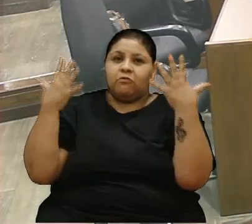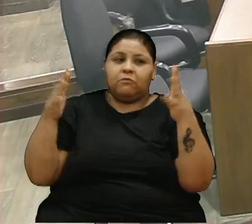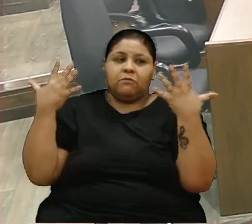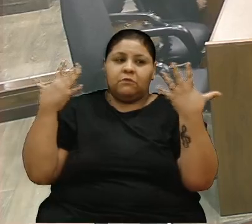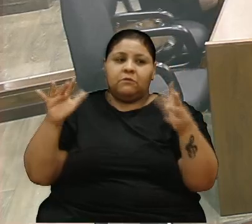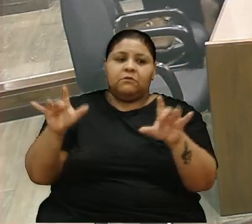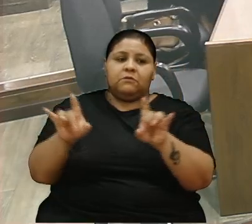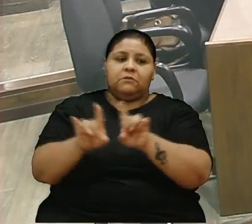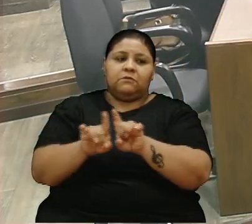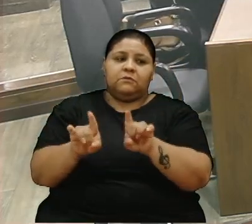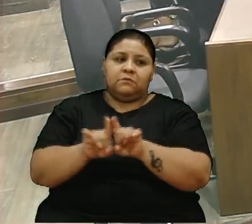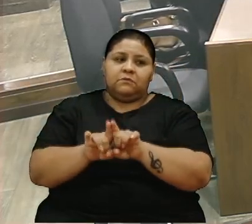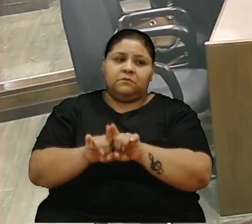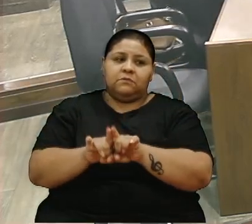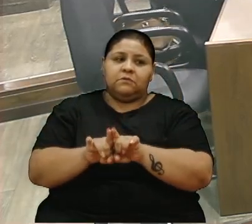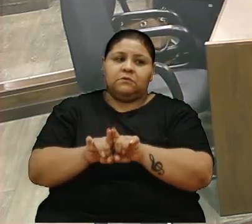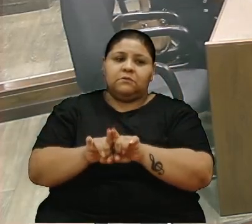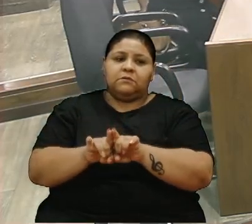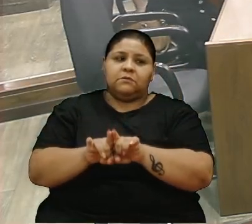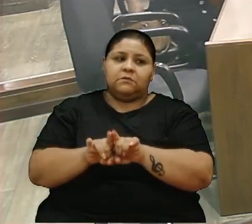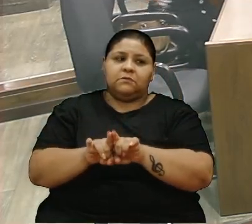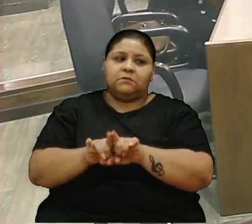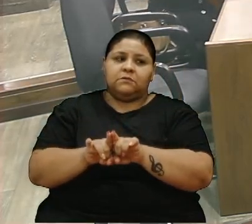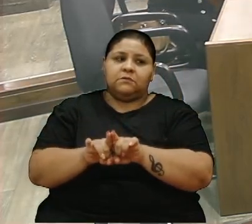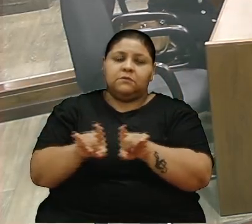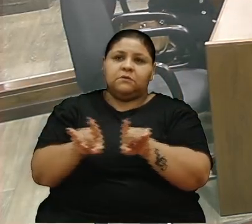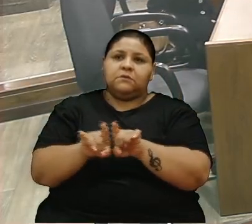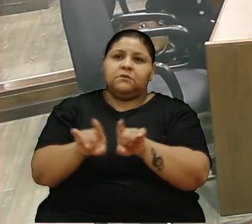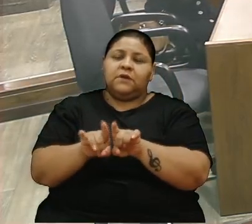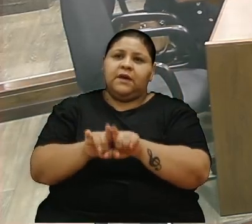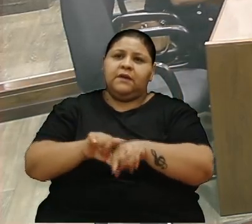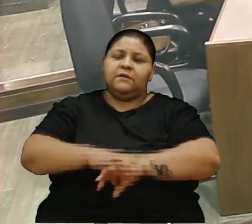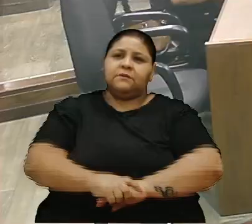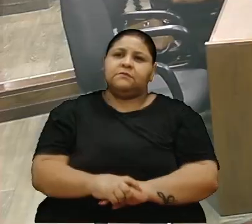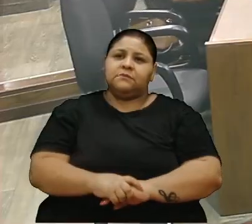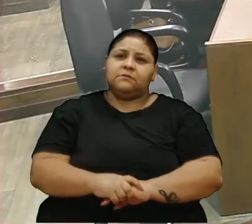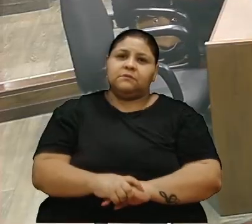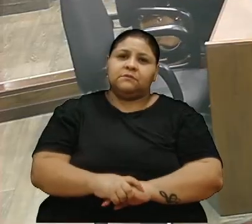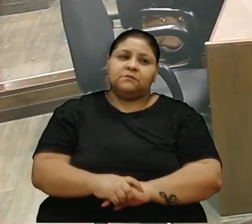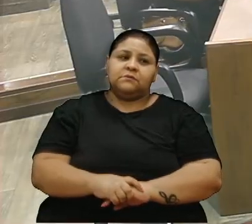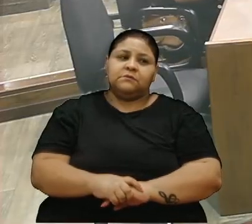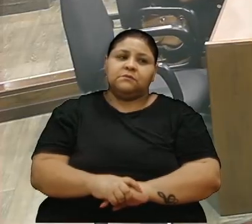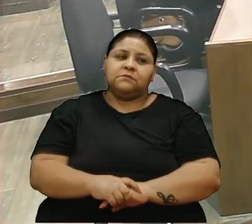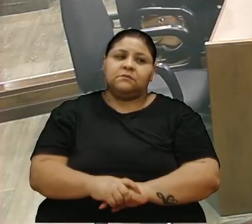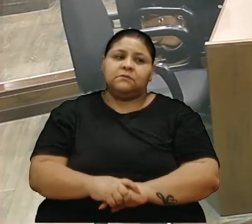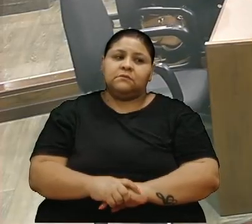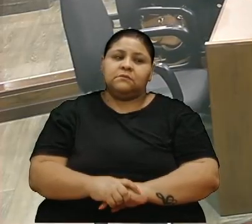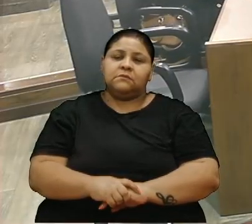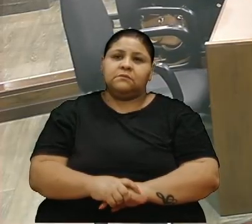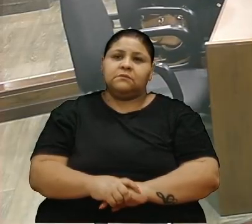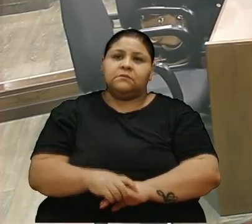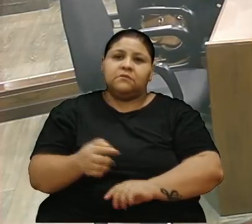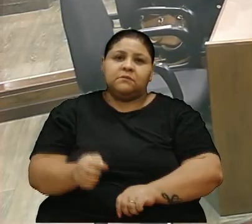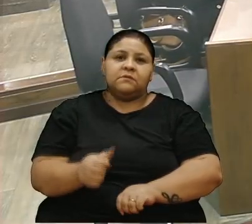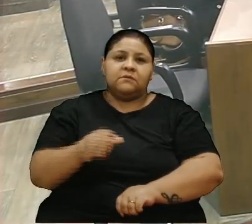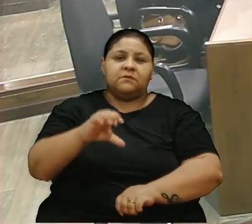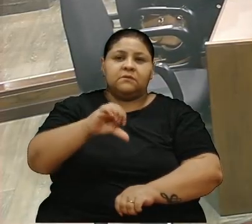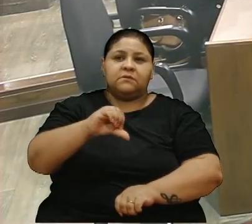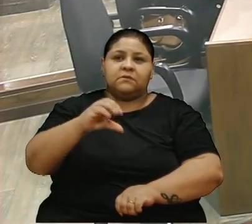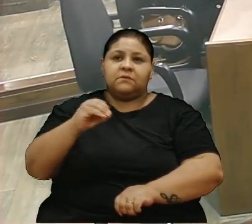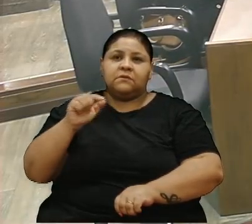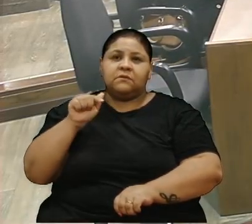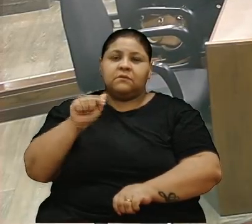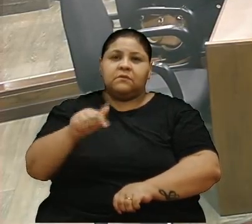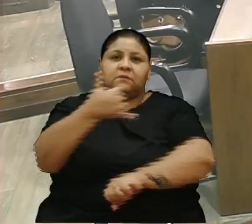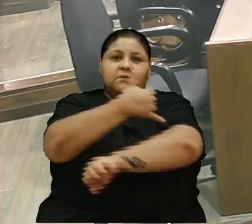congratulação e parabenizar a Festa das Colheitas, que foi um sucesso, que nos 3 finais de semana que ocorreram, foram quase 90 mil pessoas que